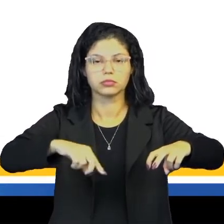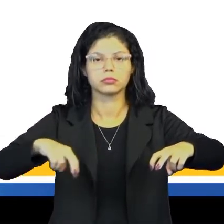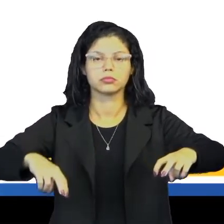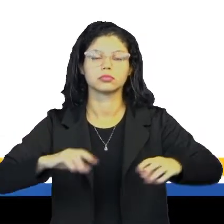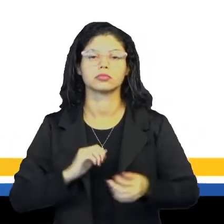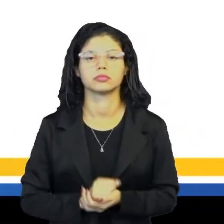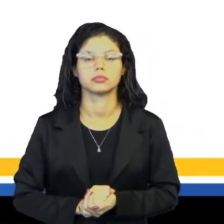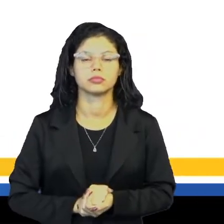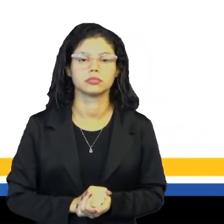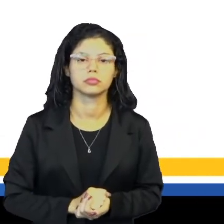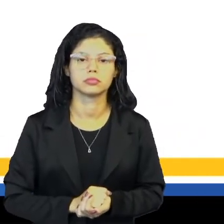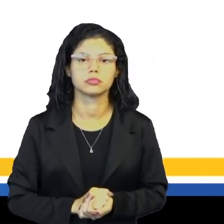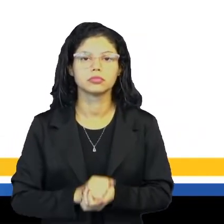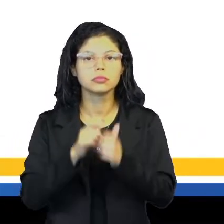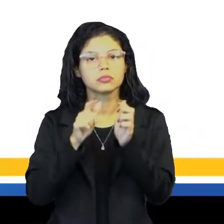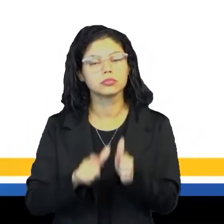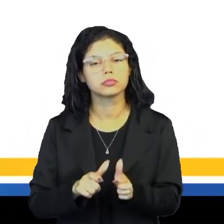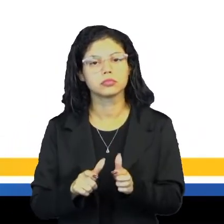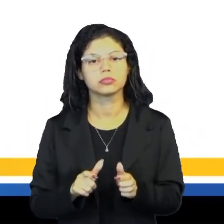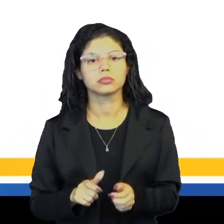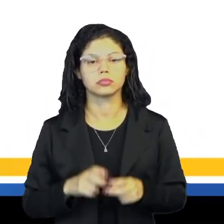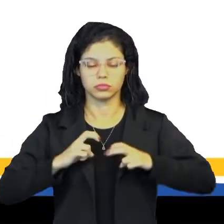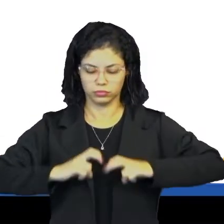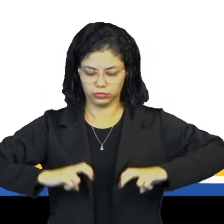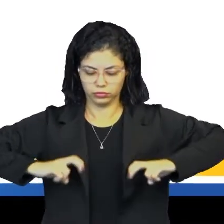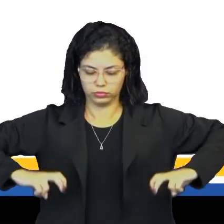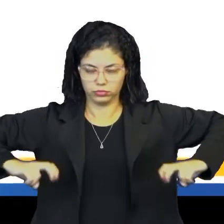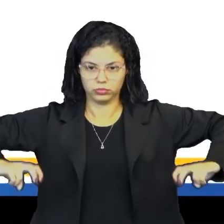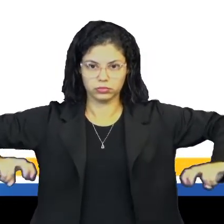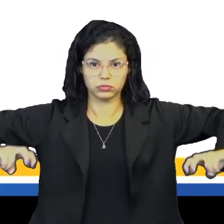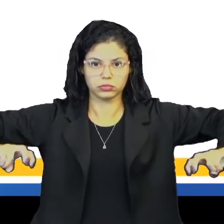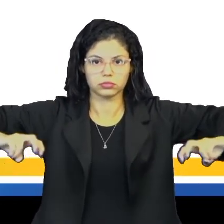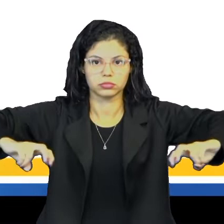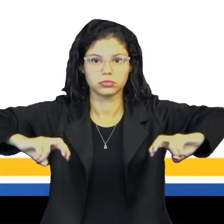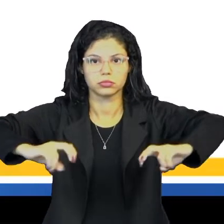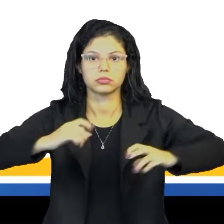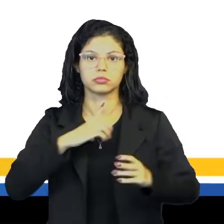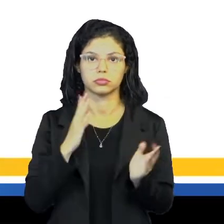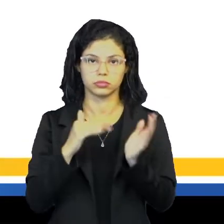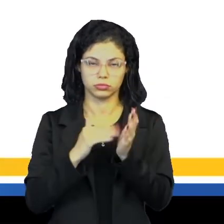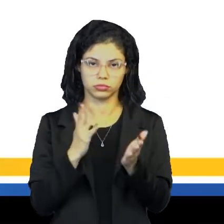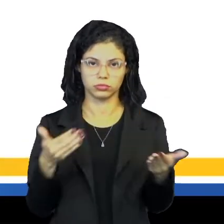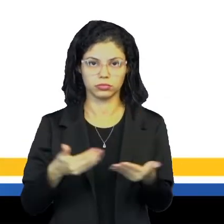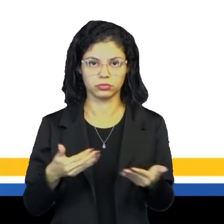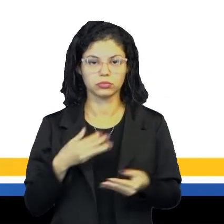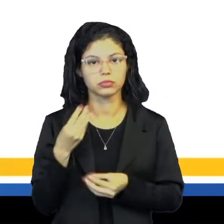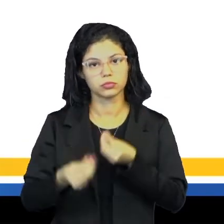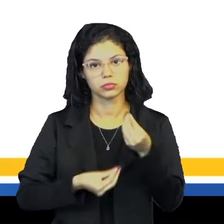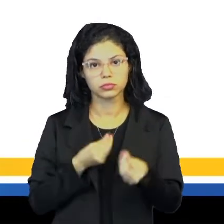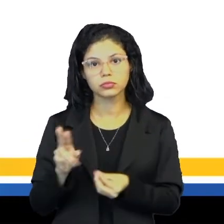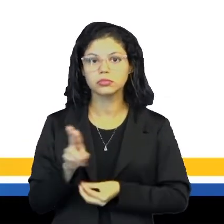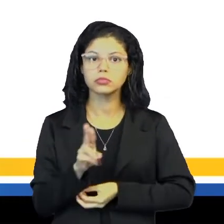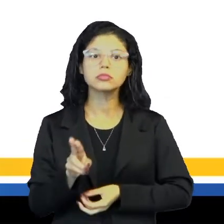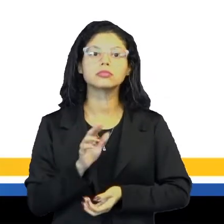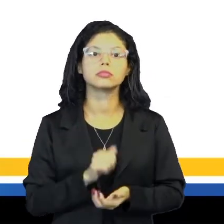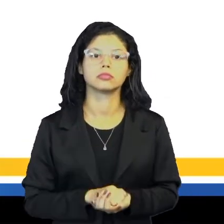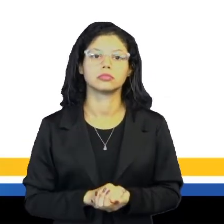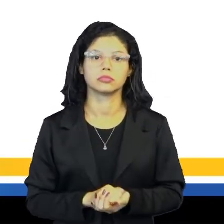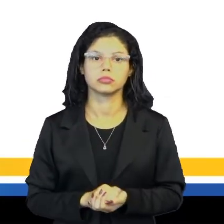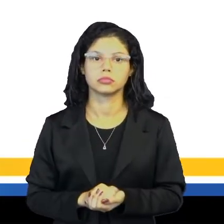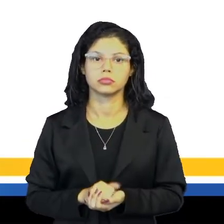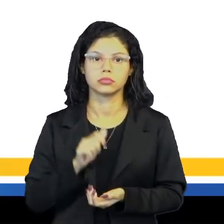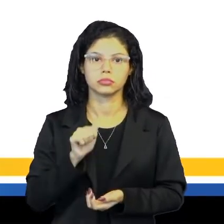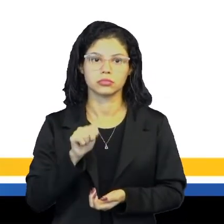espaço vazio. O lugar para acomodar o público era a arquibancada, que até hoje nós conhecemos como esse nome, ficam